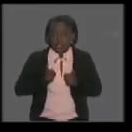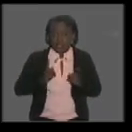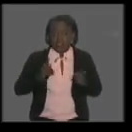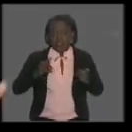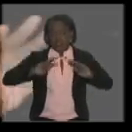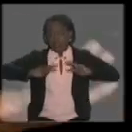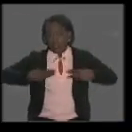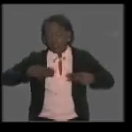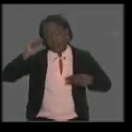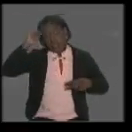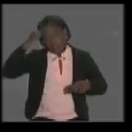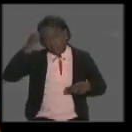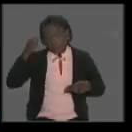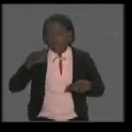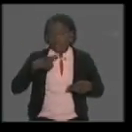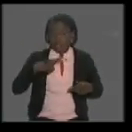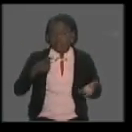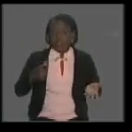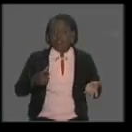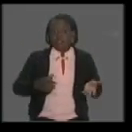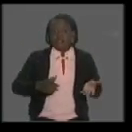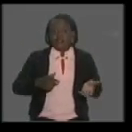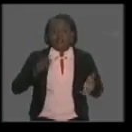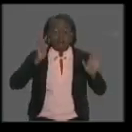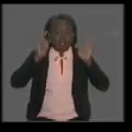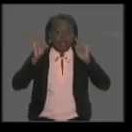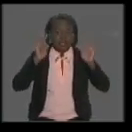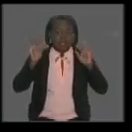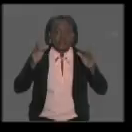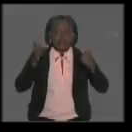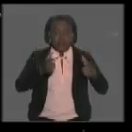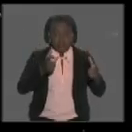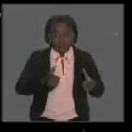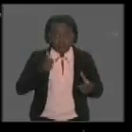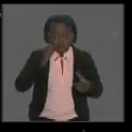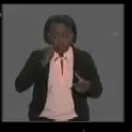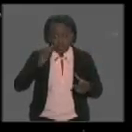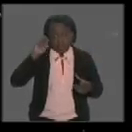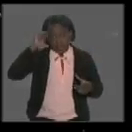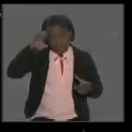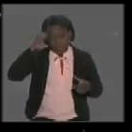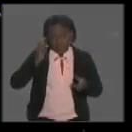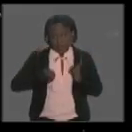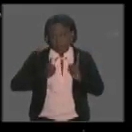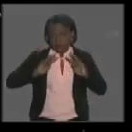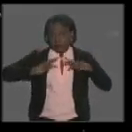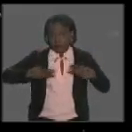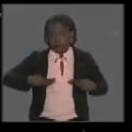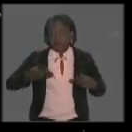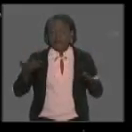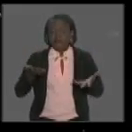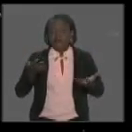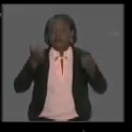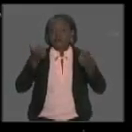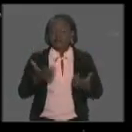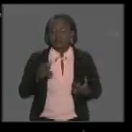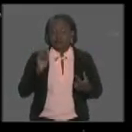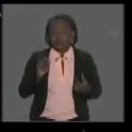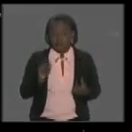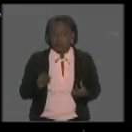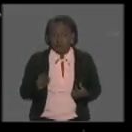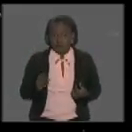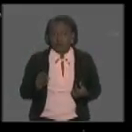discute feminismo negro e tudo isso, e quando a gente pensa no lugar da mulher transnegra hoje, é que, para a